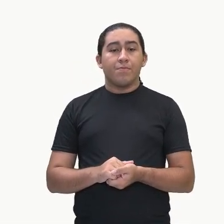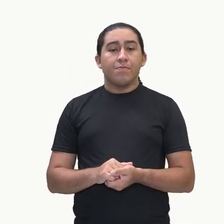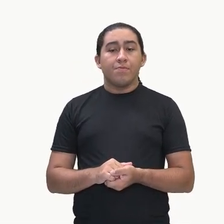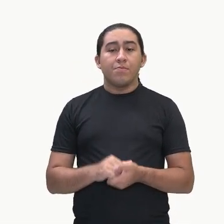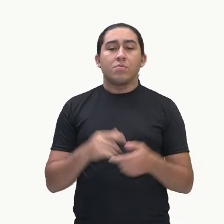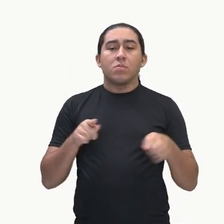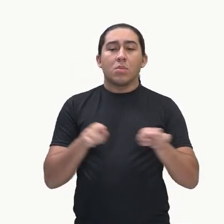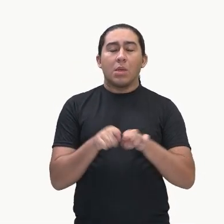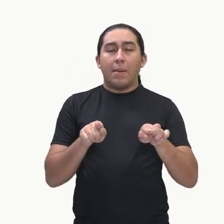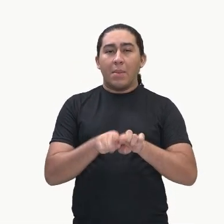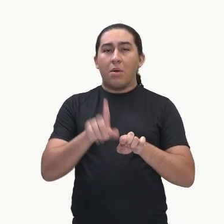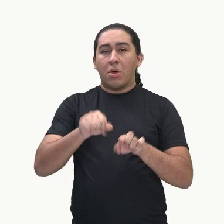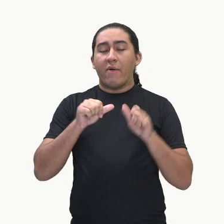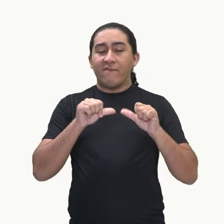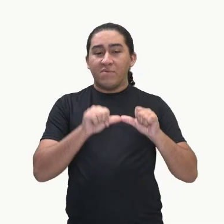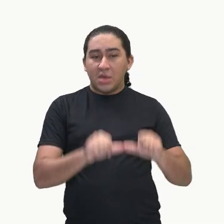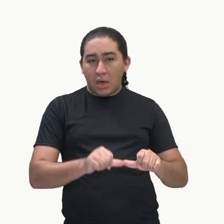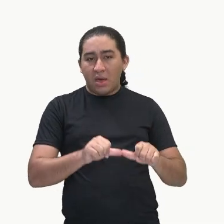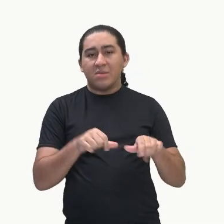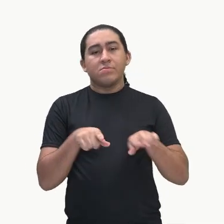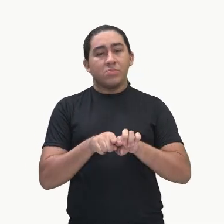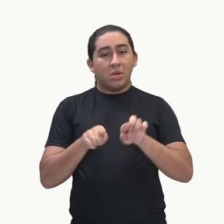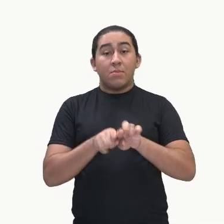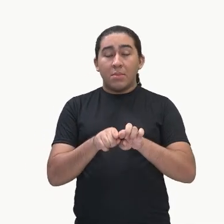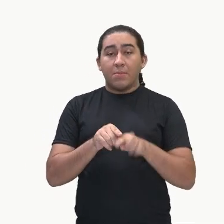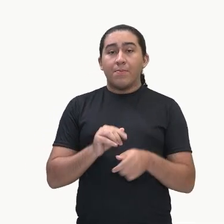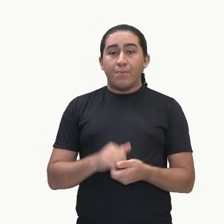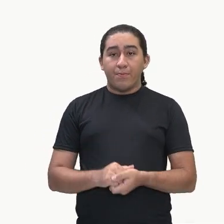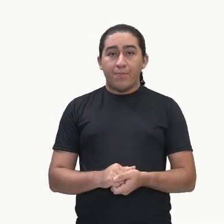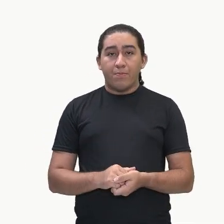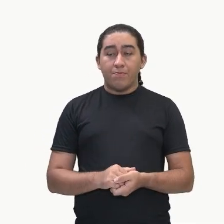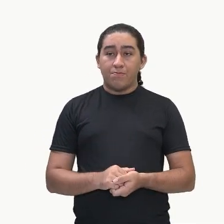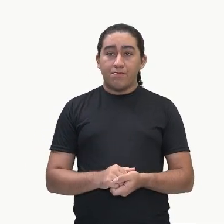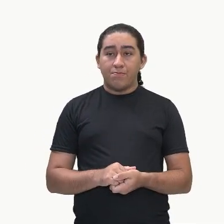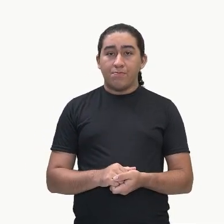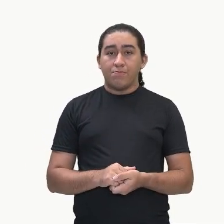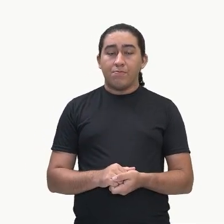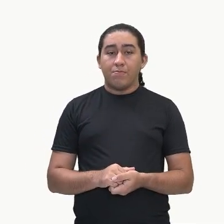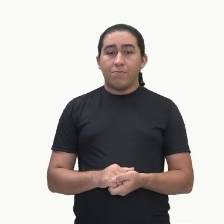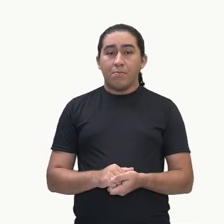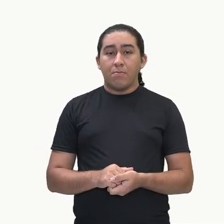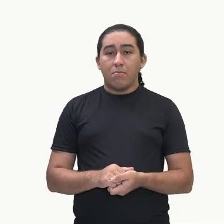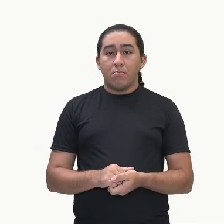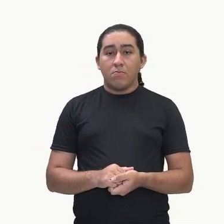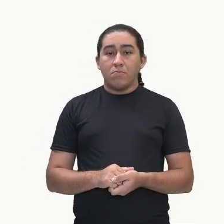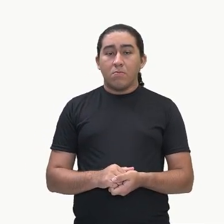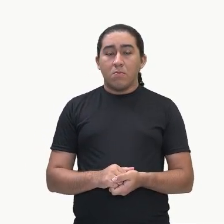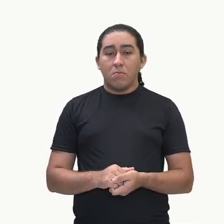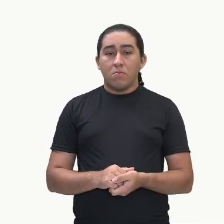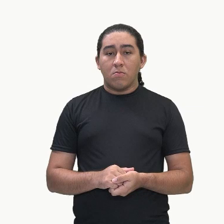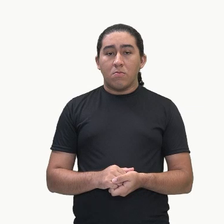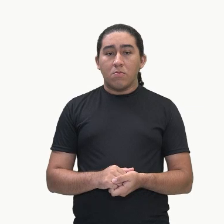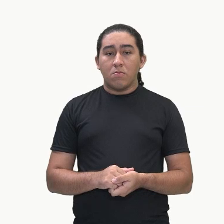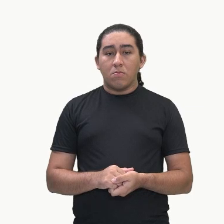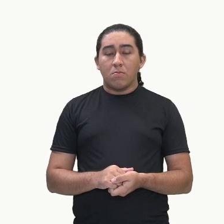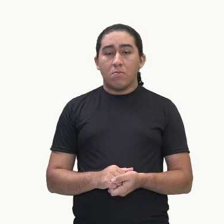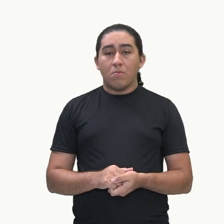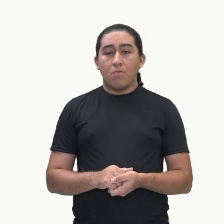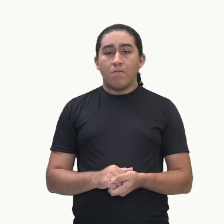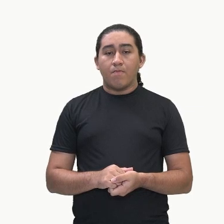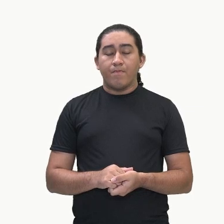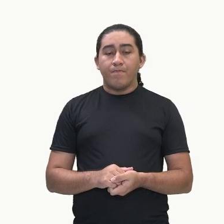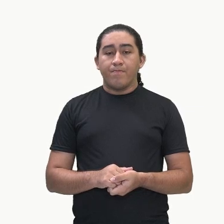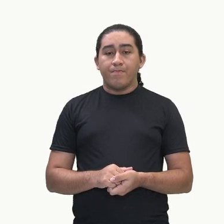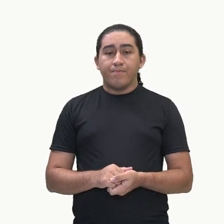verbo ficar também está no indicativo, né? Então, ficou, que a